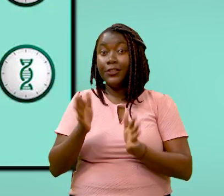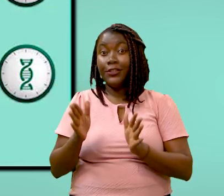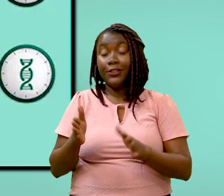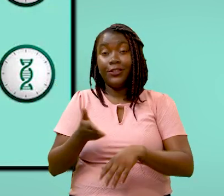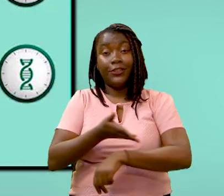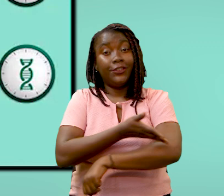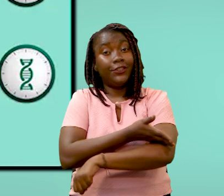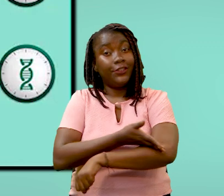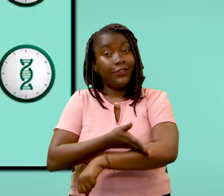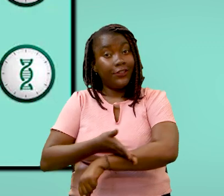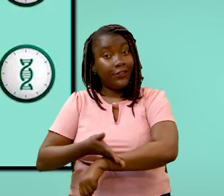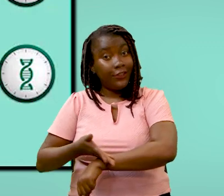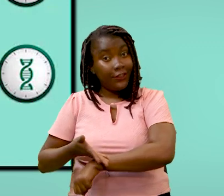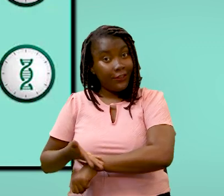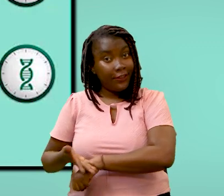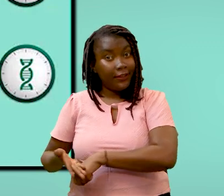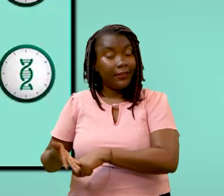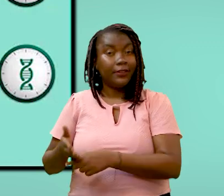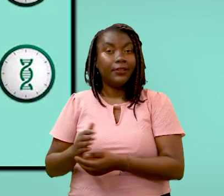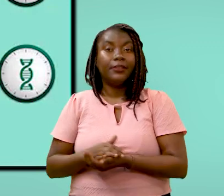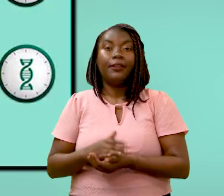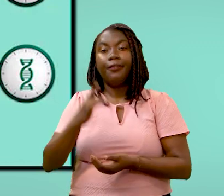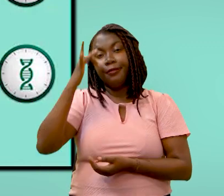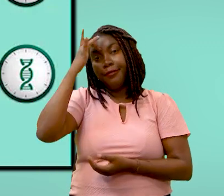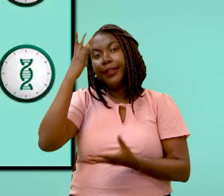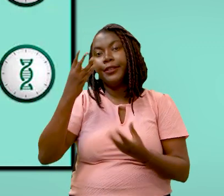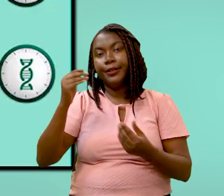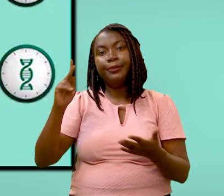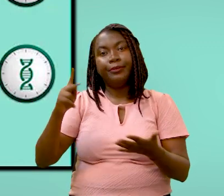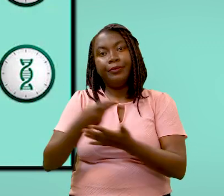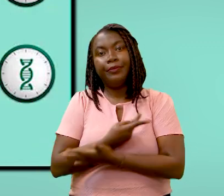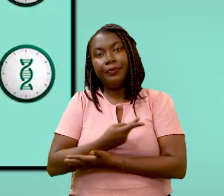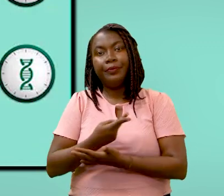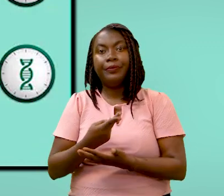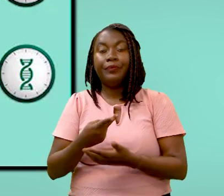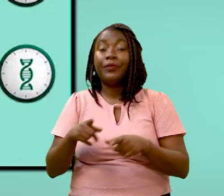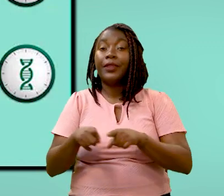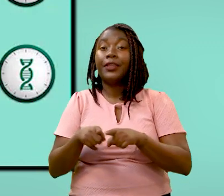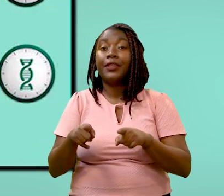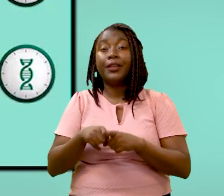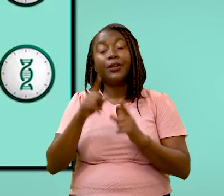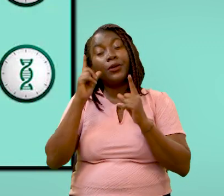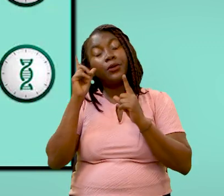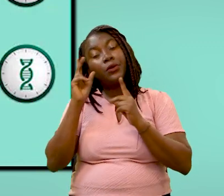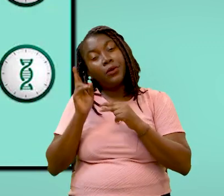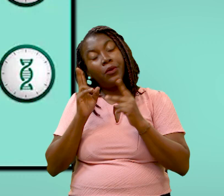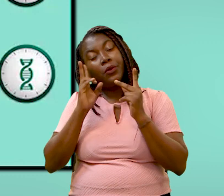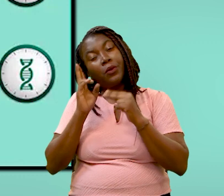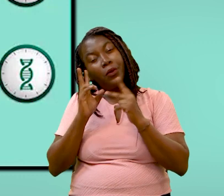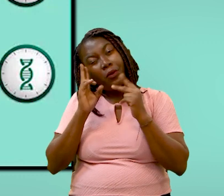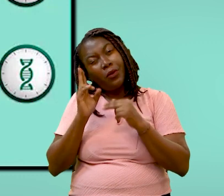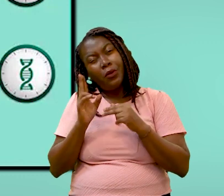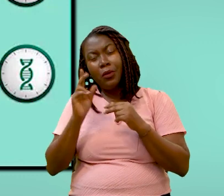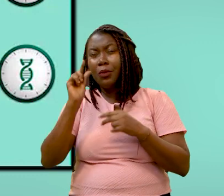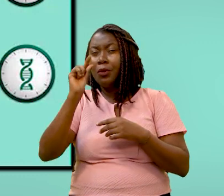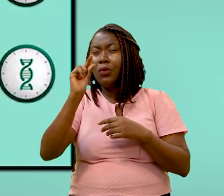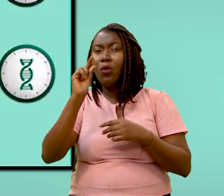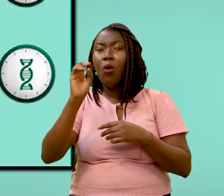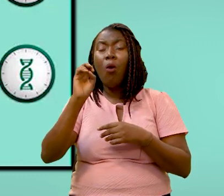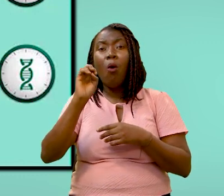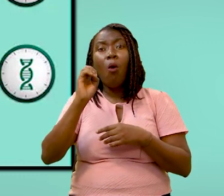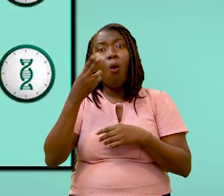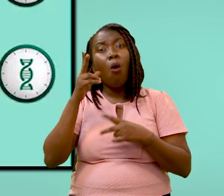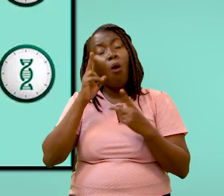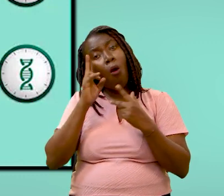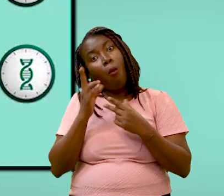essa tendência à enxaqueca, facilita muito ter crise. Comprometimento de sono, às vezes, em vez de que dorme muito pouco ou